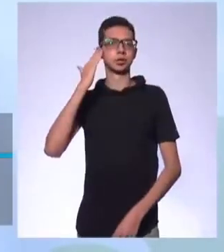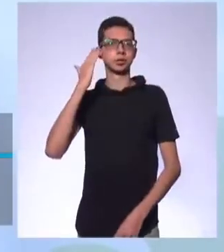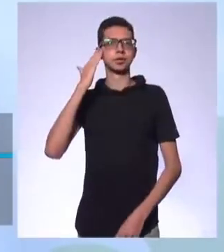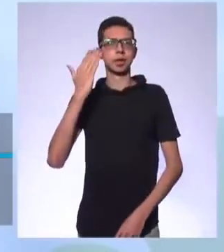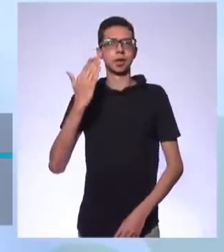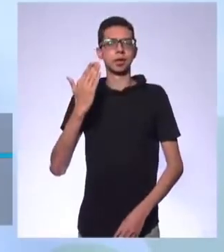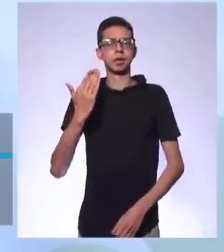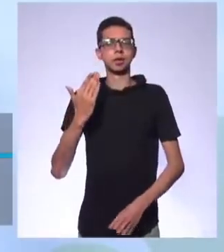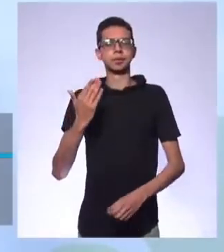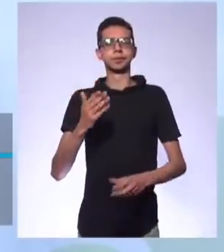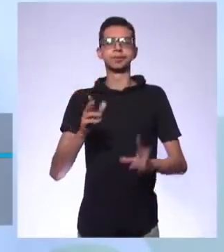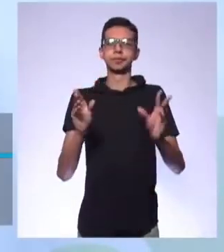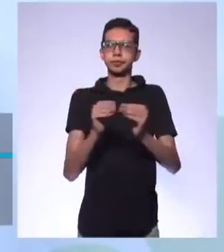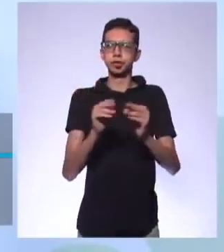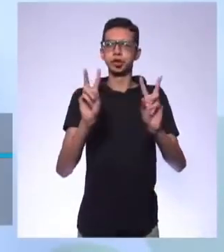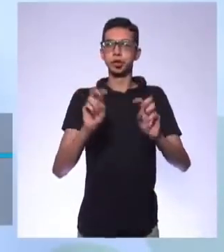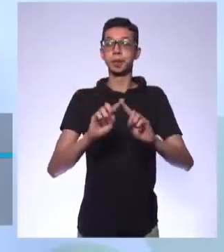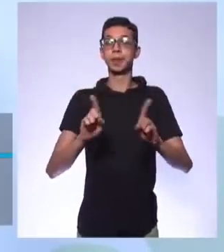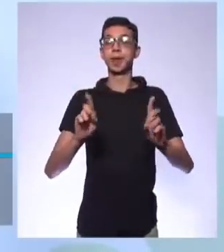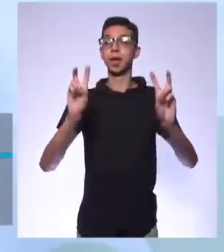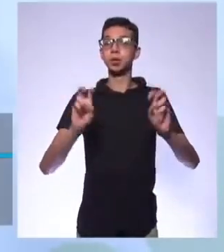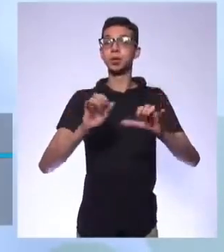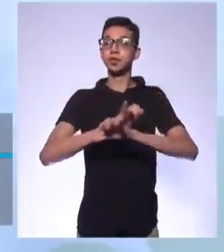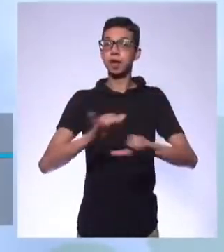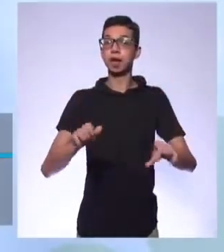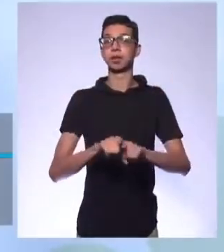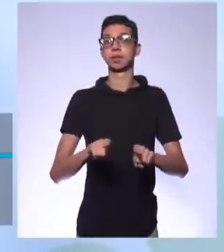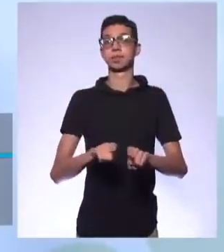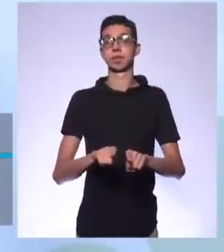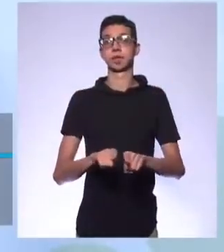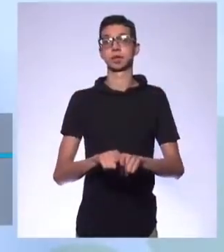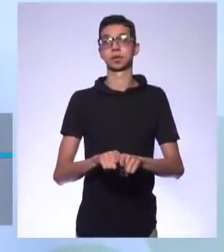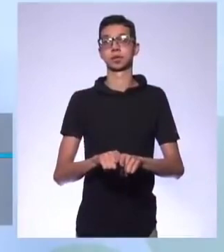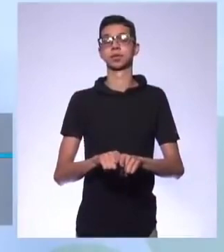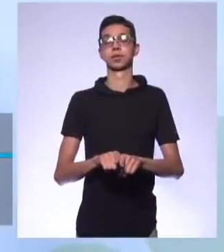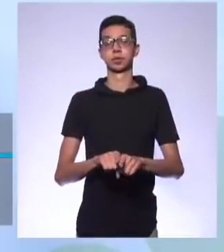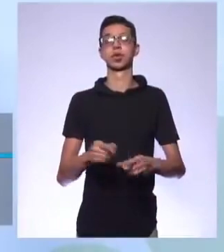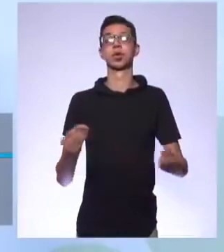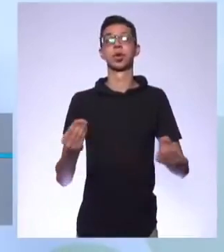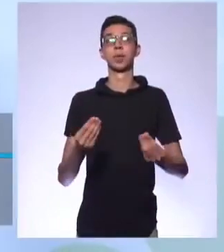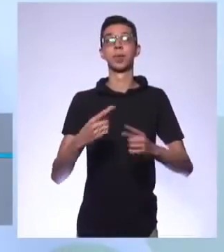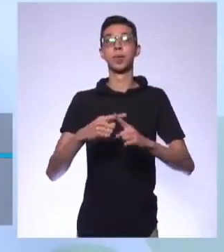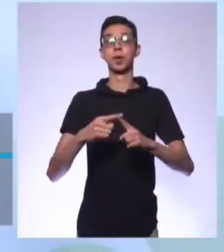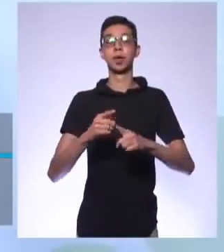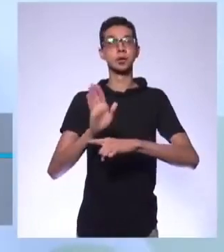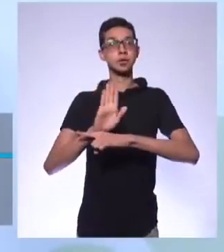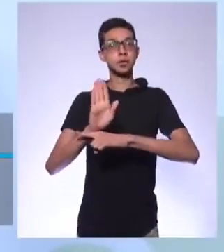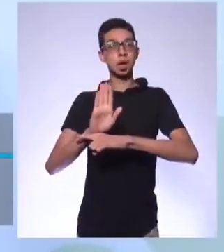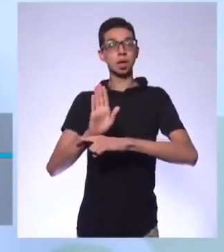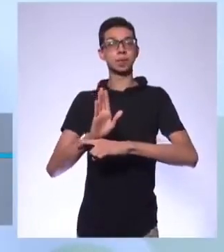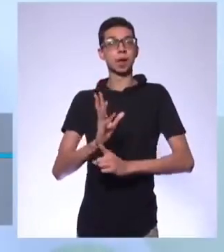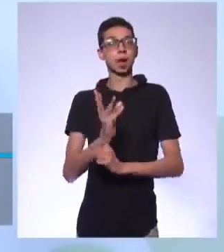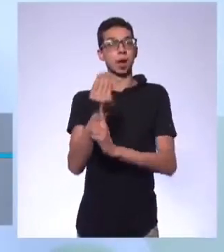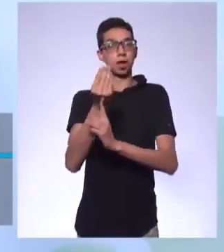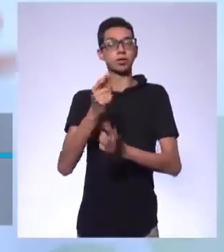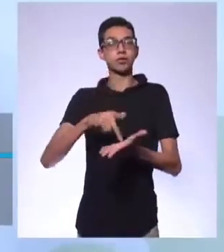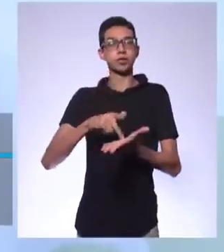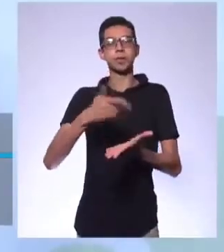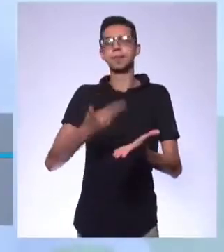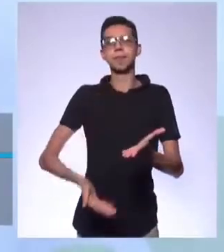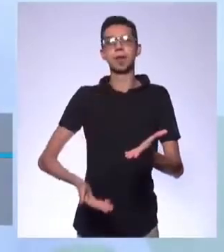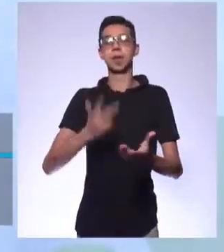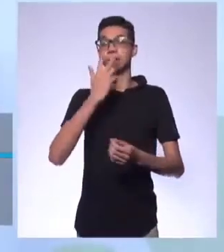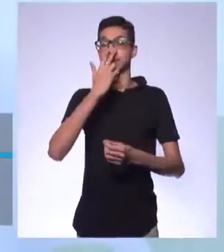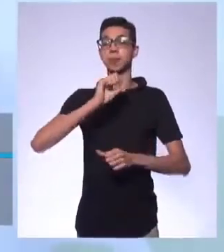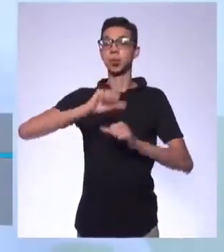esse assunto também. Então, quanto essa sociedade do consumo está fazendo com que a gente perca a arte do cinema, que a arte vire marketing,